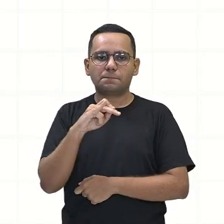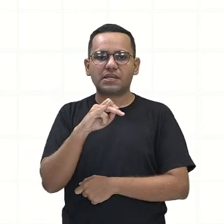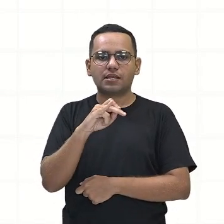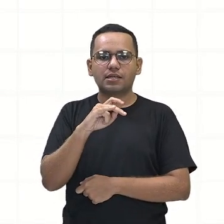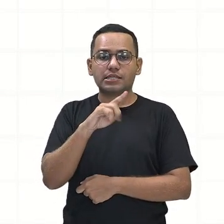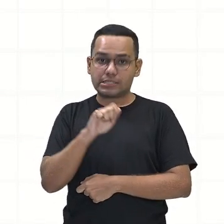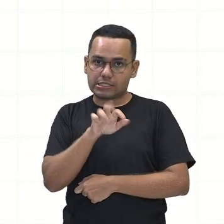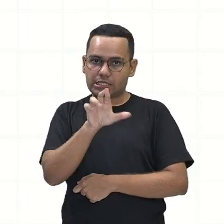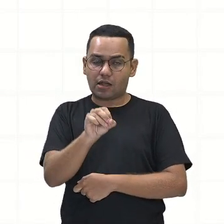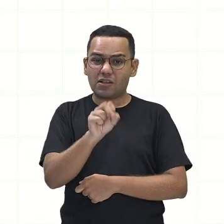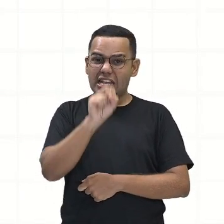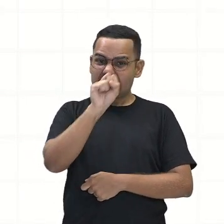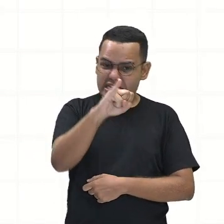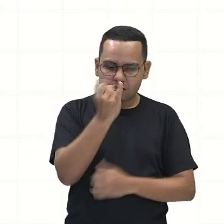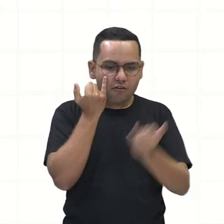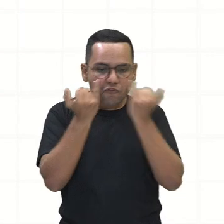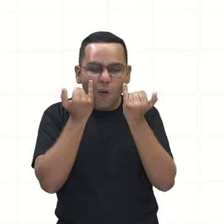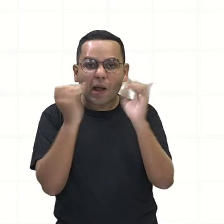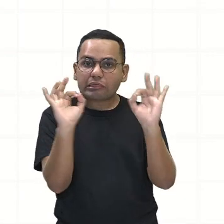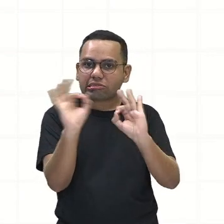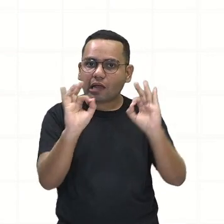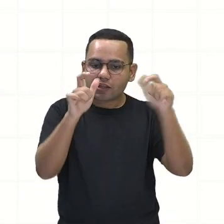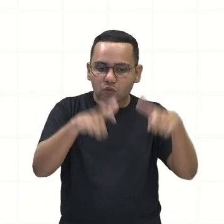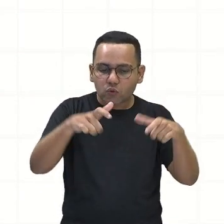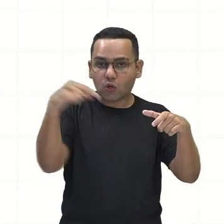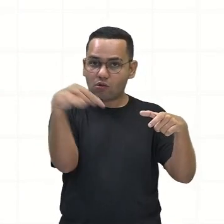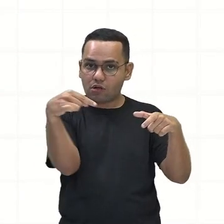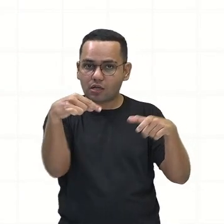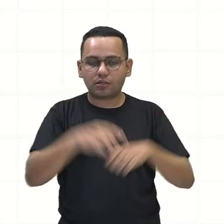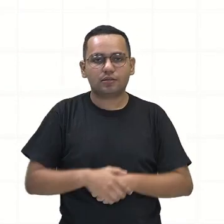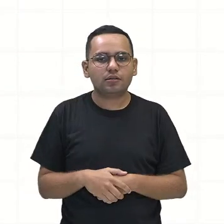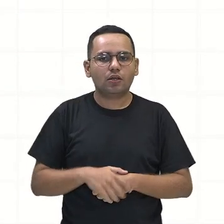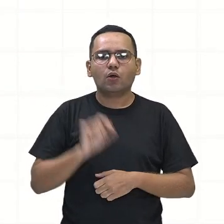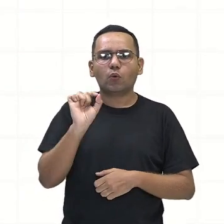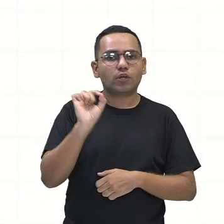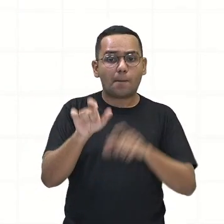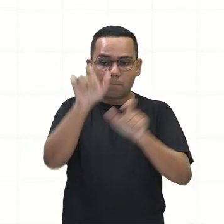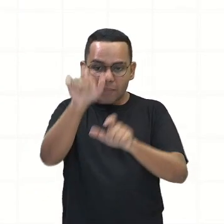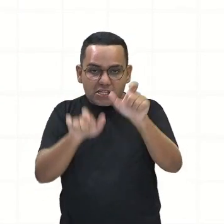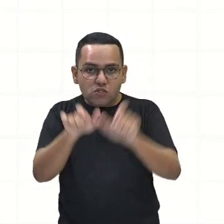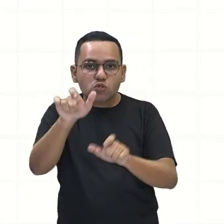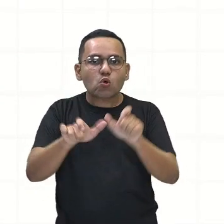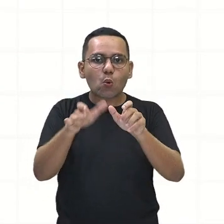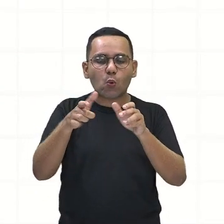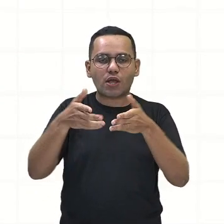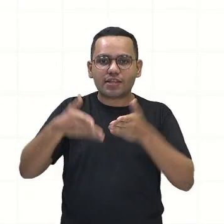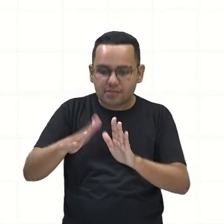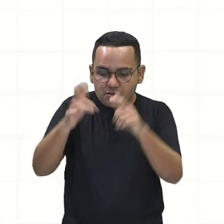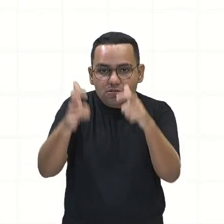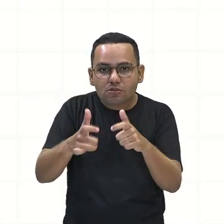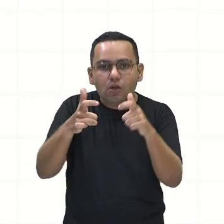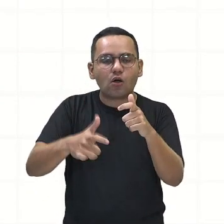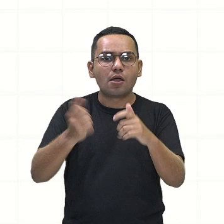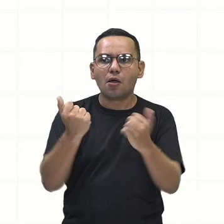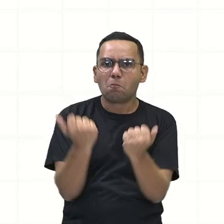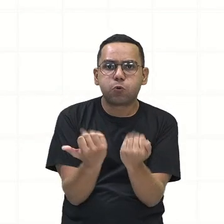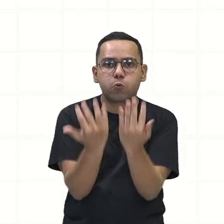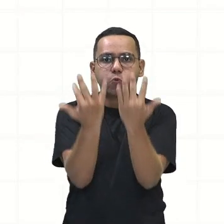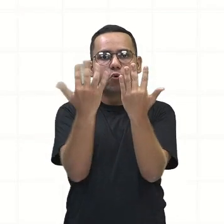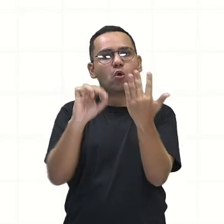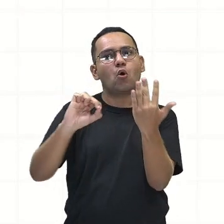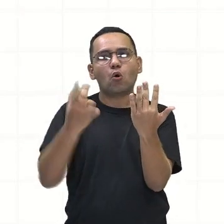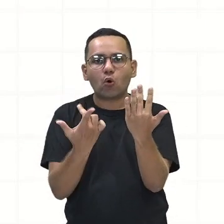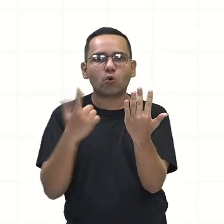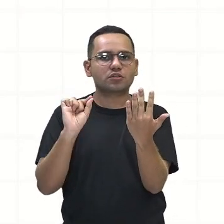que ele queria sobre o Eldorado, ele mandava queimar os nativos vivos ou os jogava para os